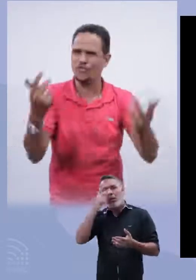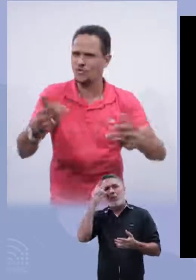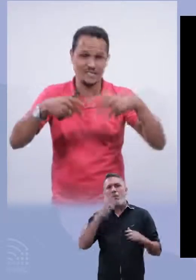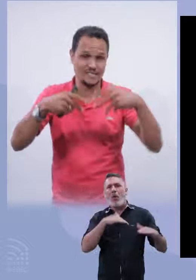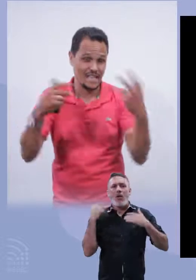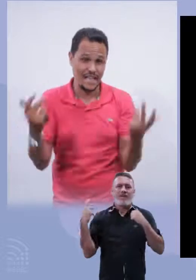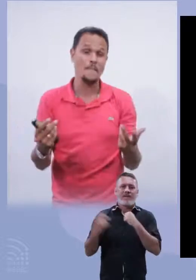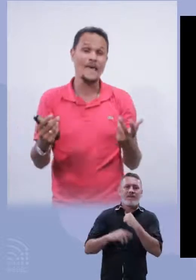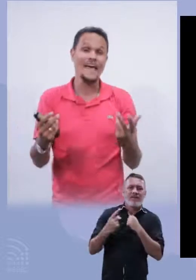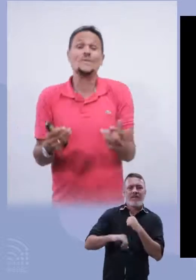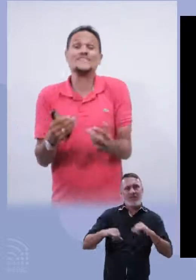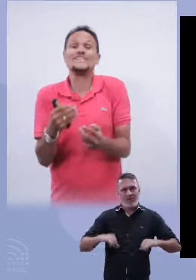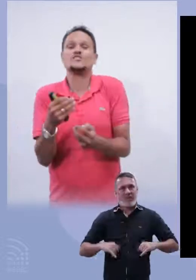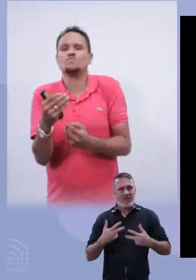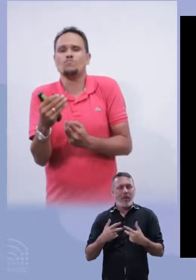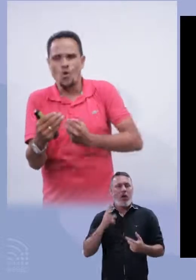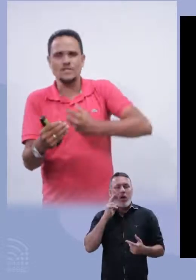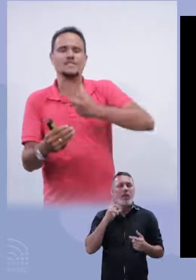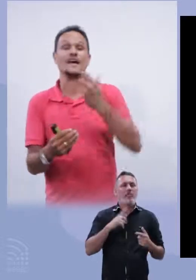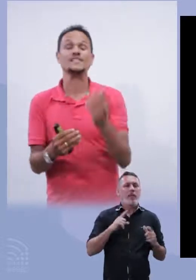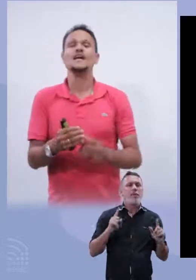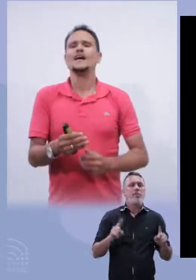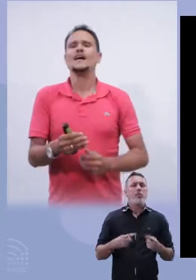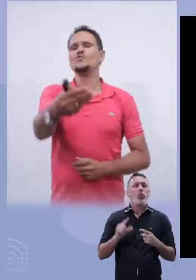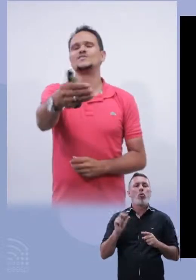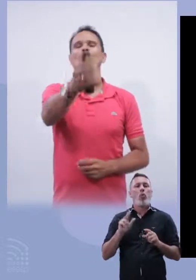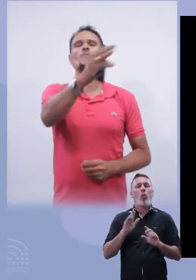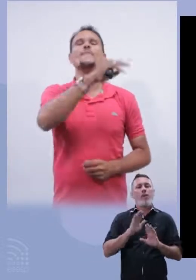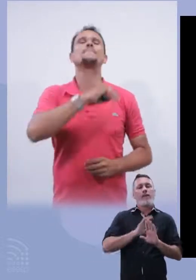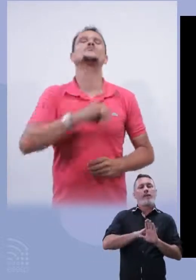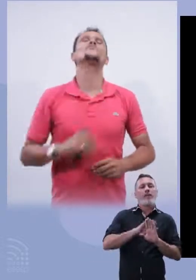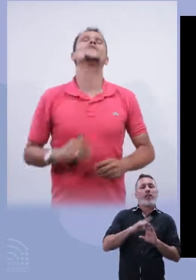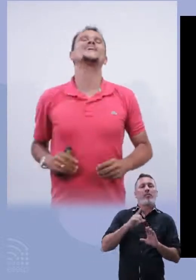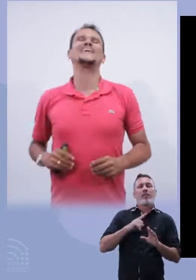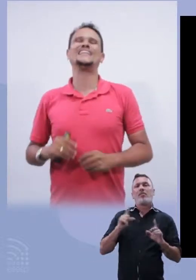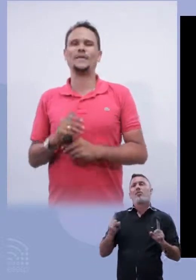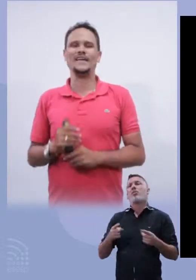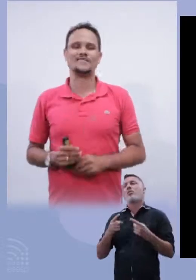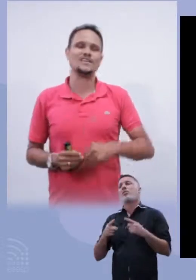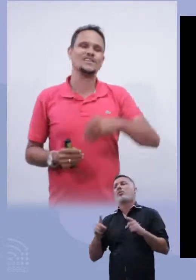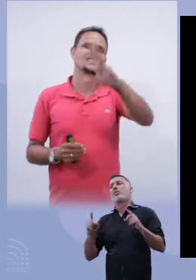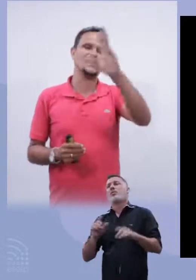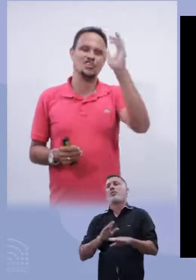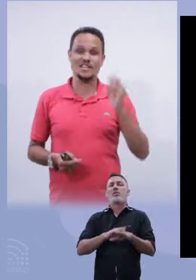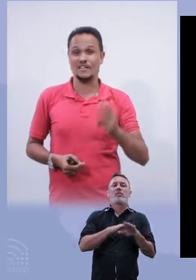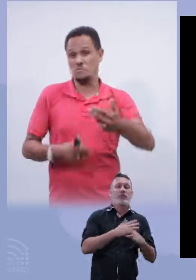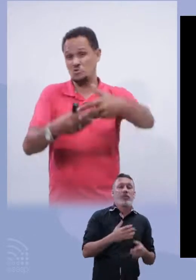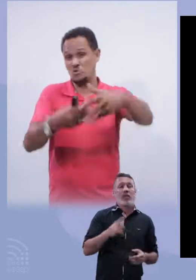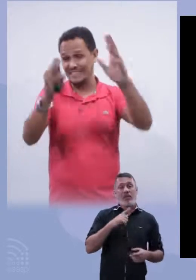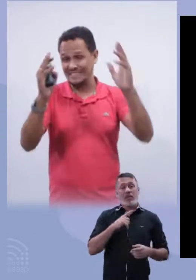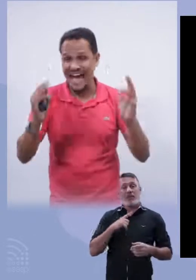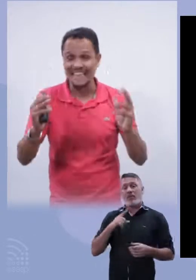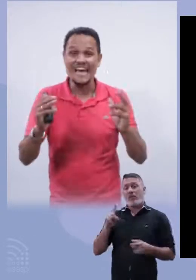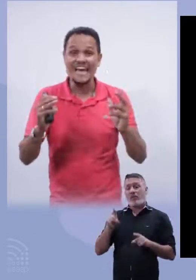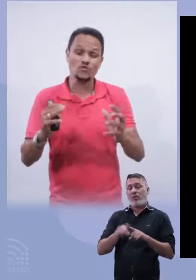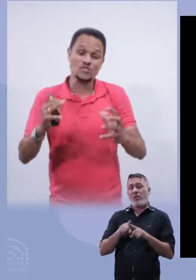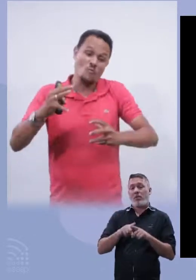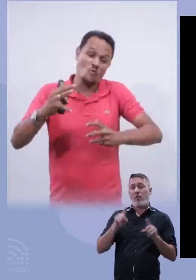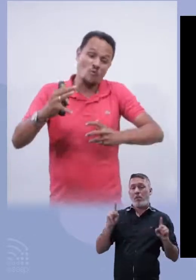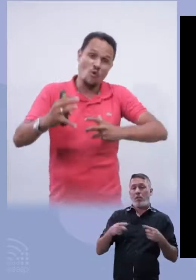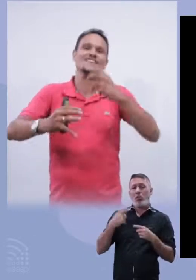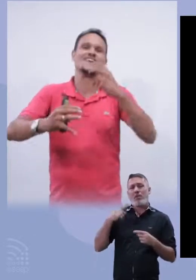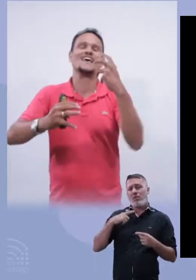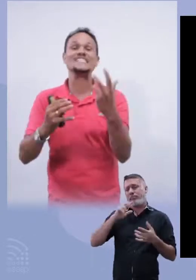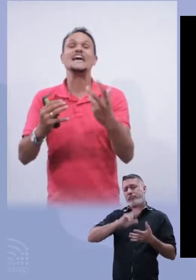dos confrontos, etc. Então essas músicas, a música do bêbado equilibrista de Elis Regina, também muito cantada, então